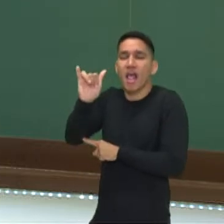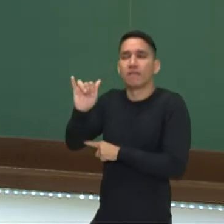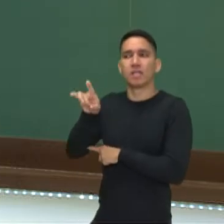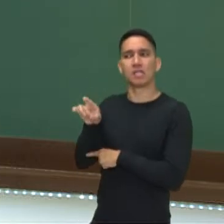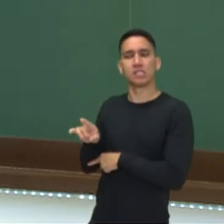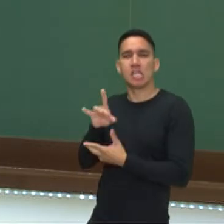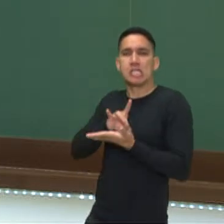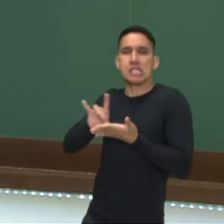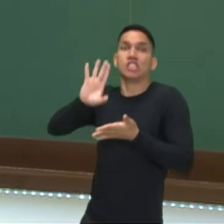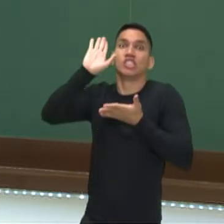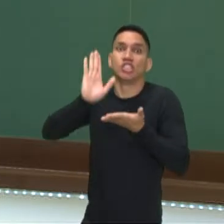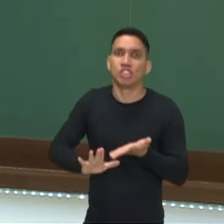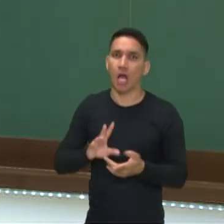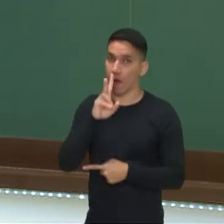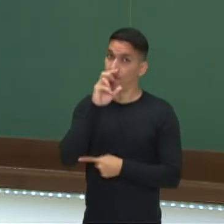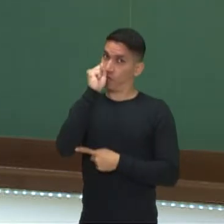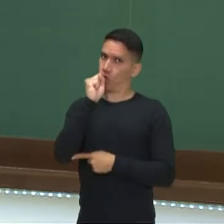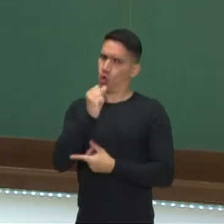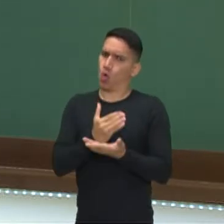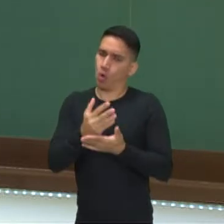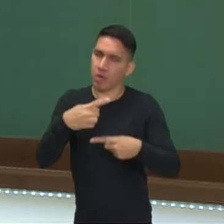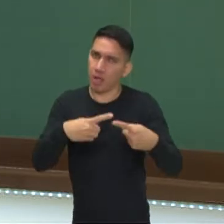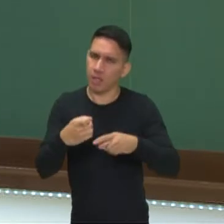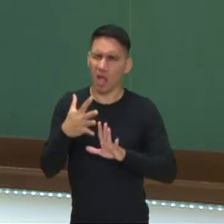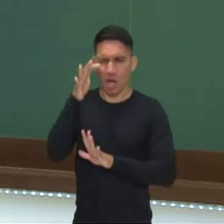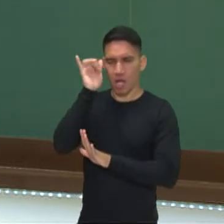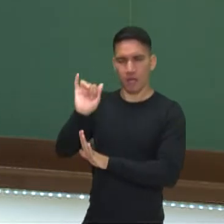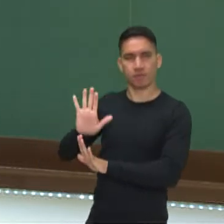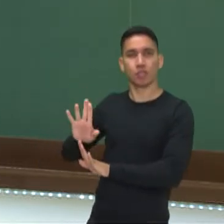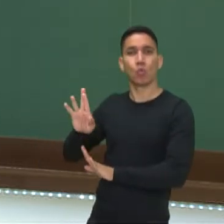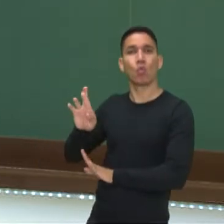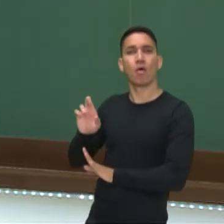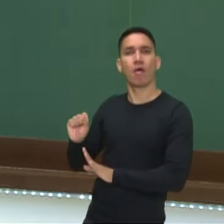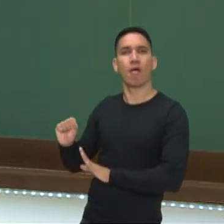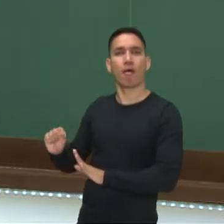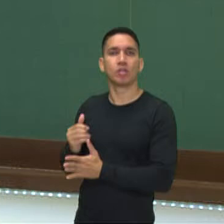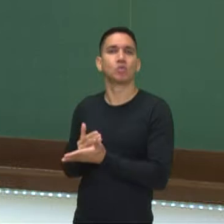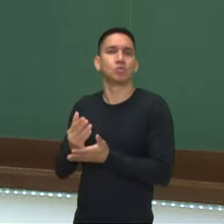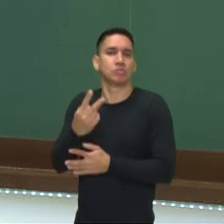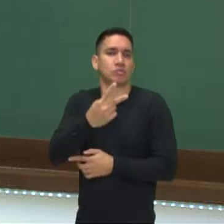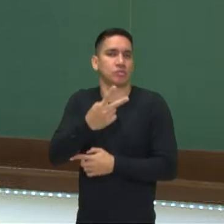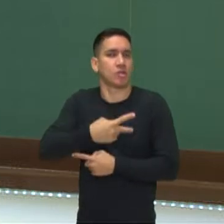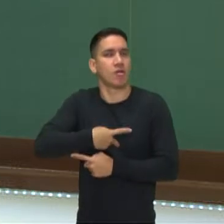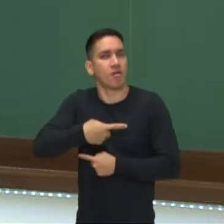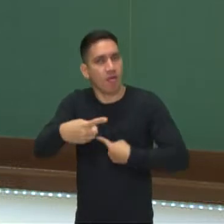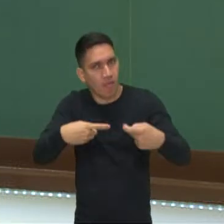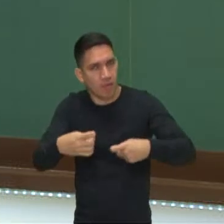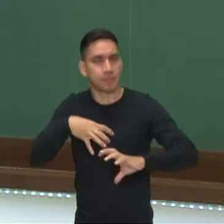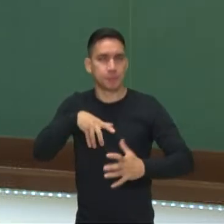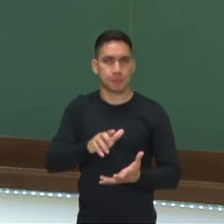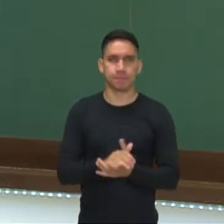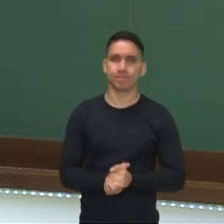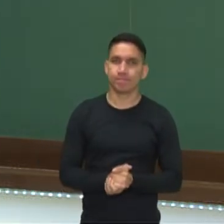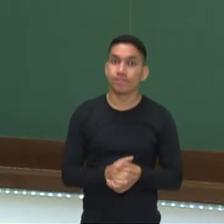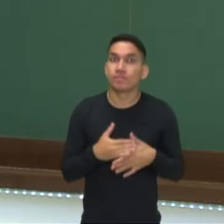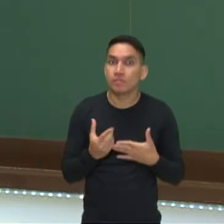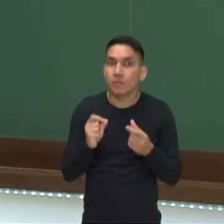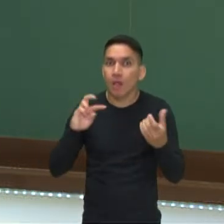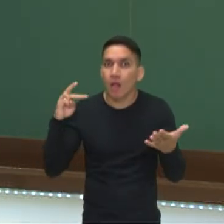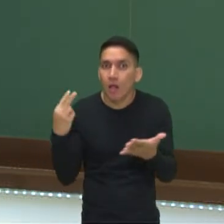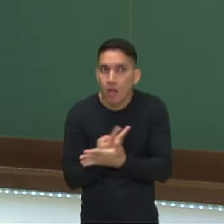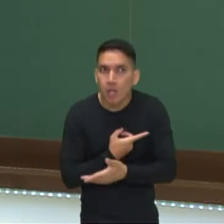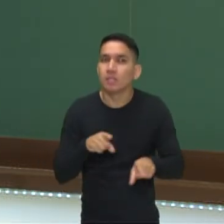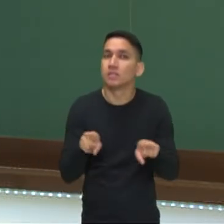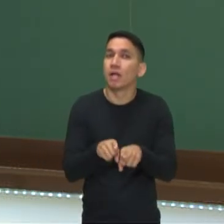inimigo logo no início da guerra. Então evita a luta contra a União Soviética no início da Segunda Guerra Mundial. E ainda